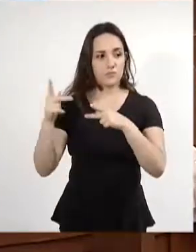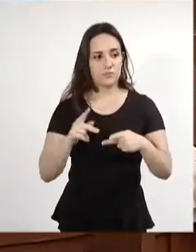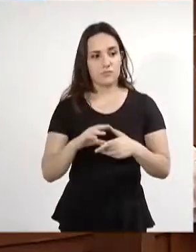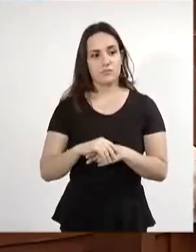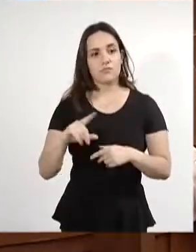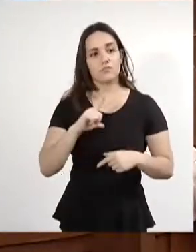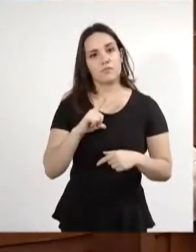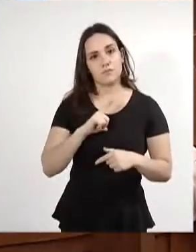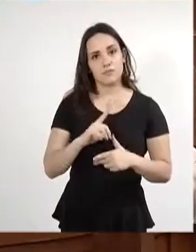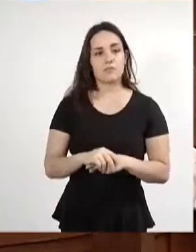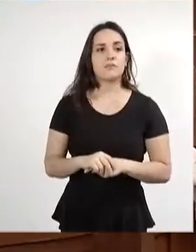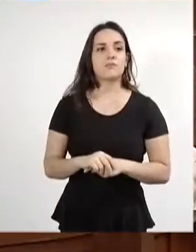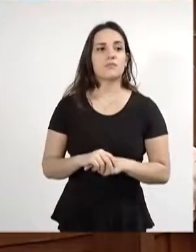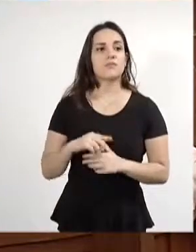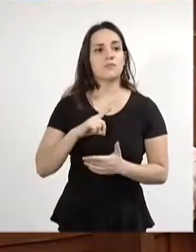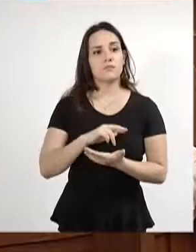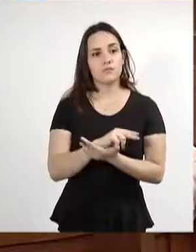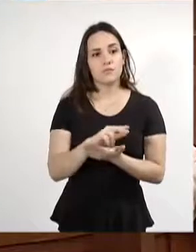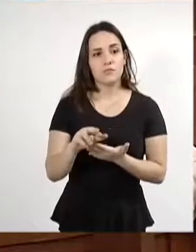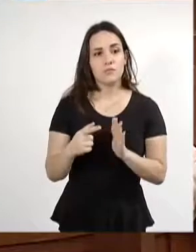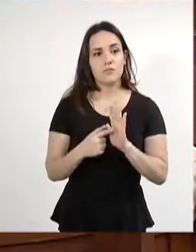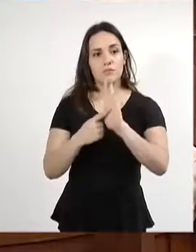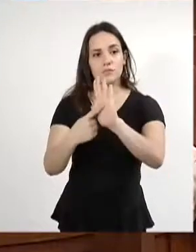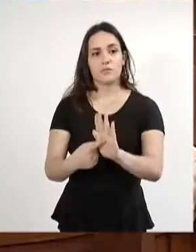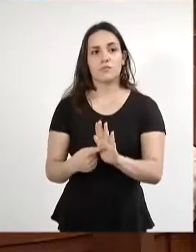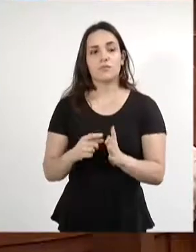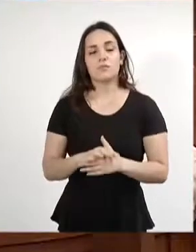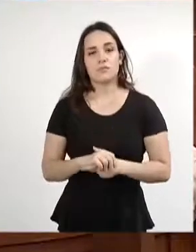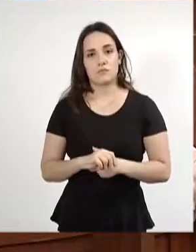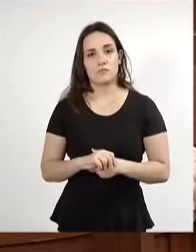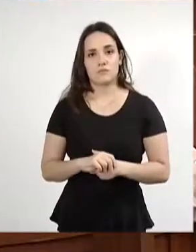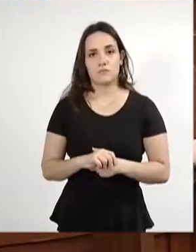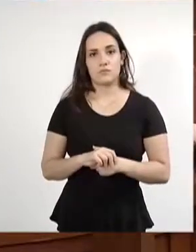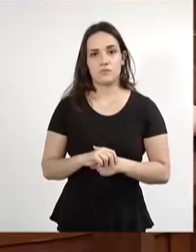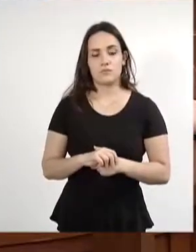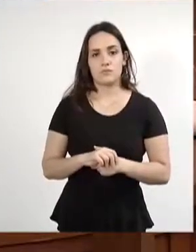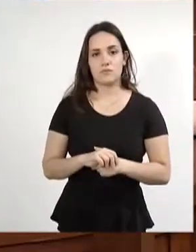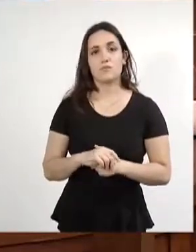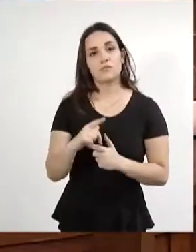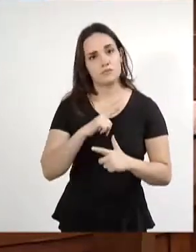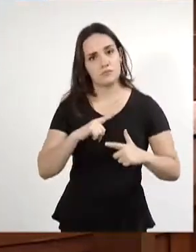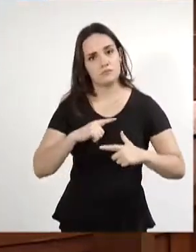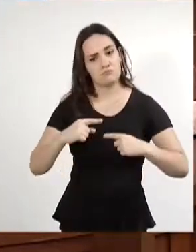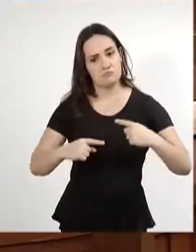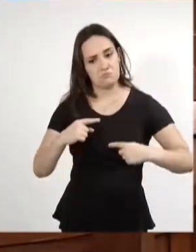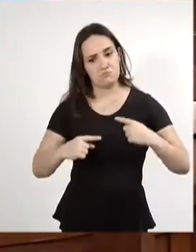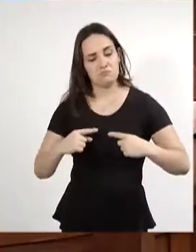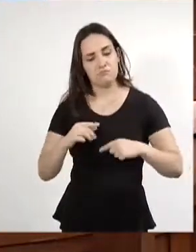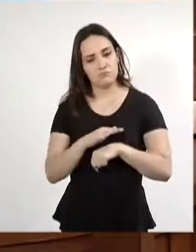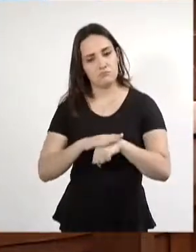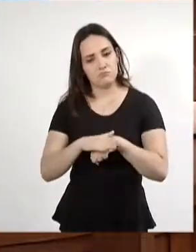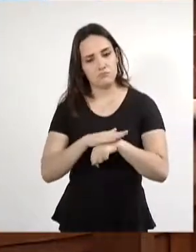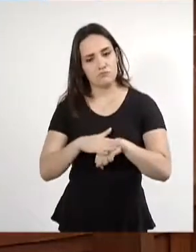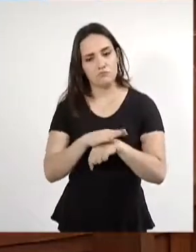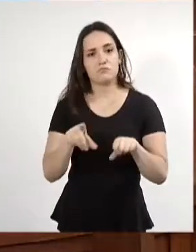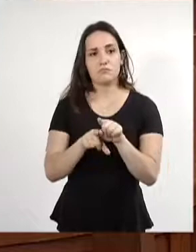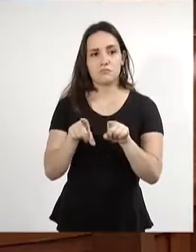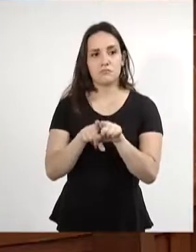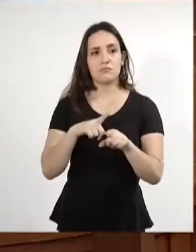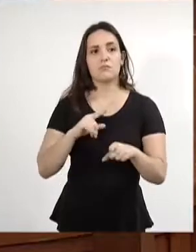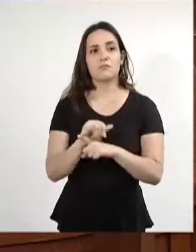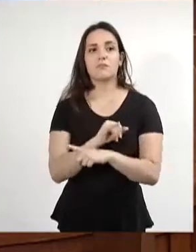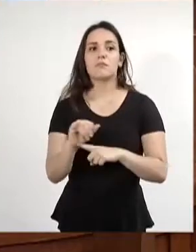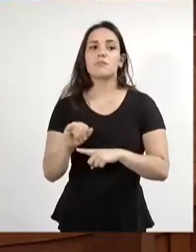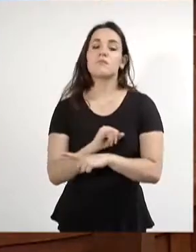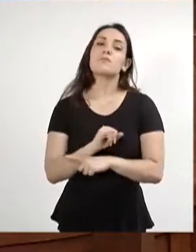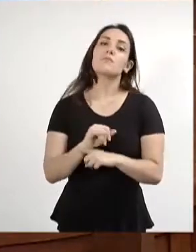vai ter várias apresentações, onde acontecerá debates, onde vai ter